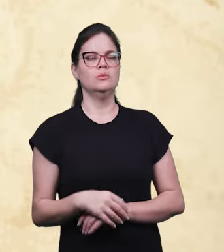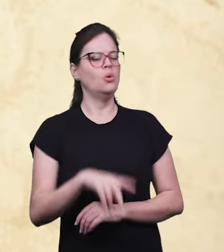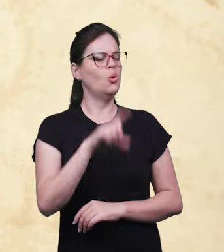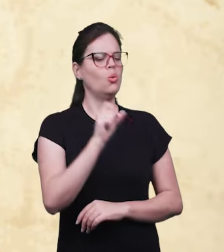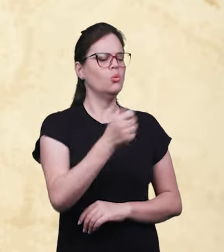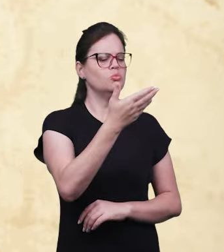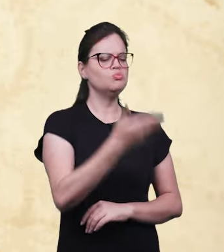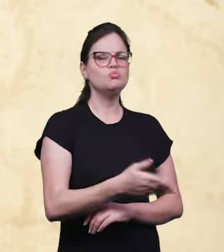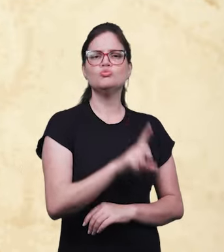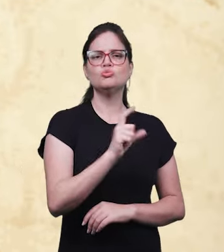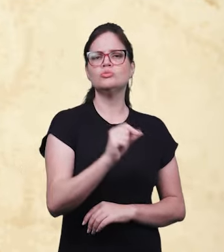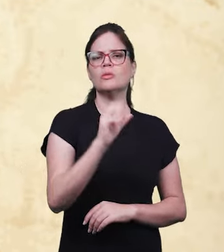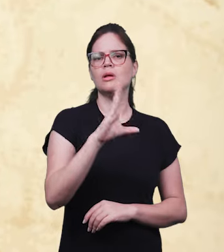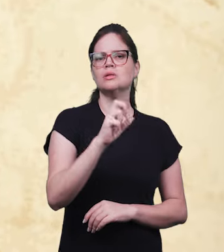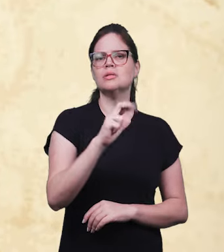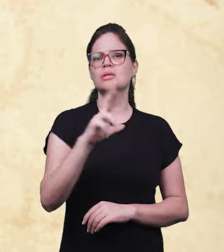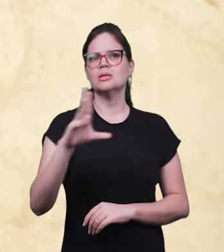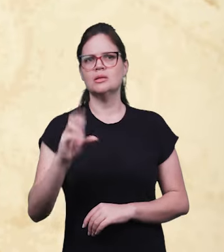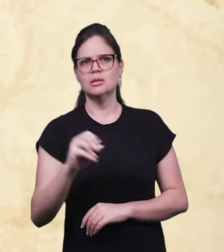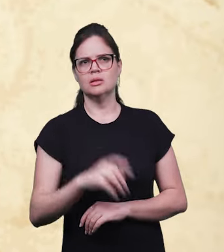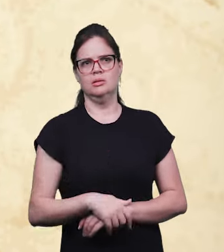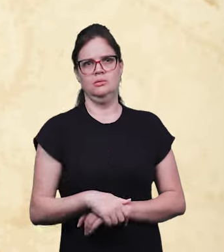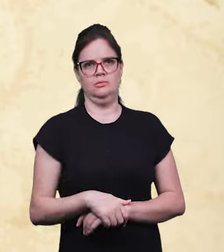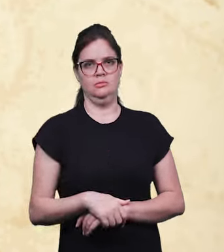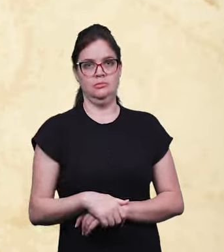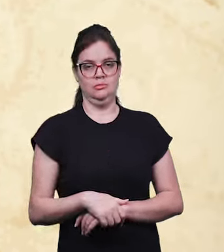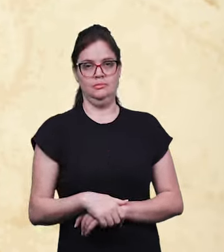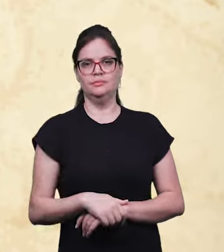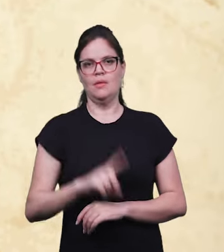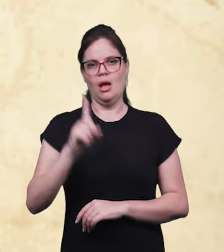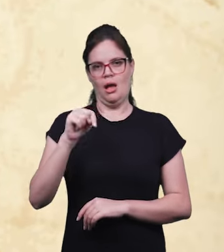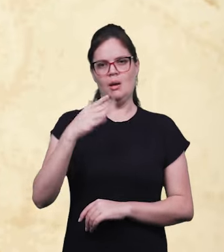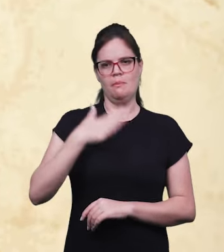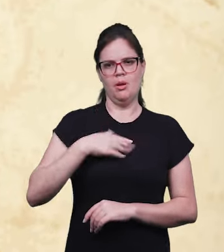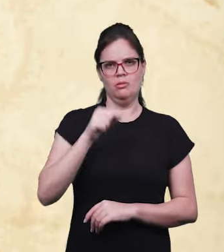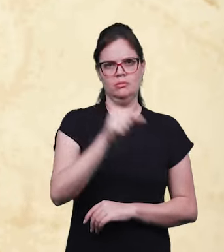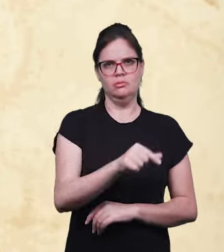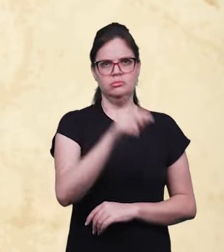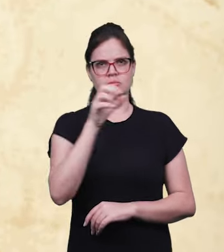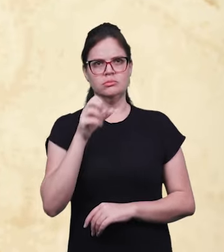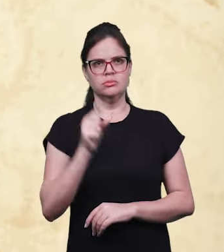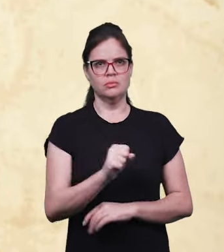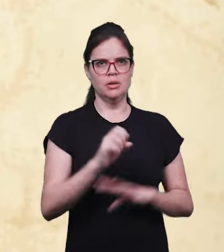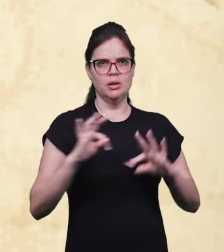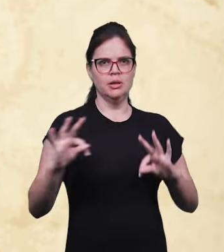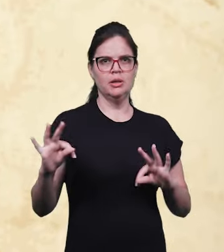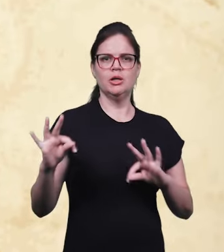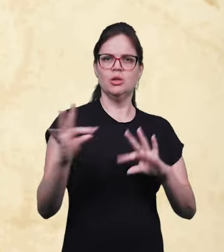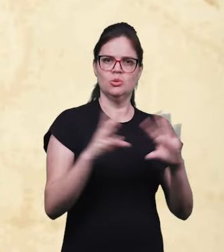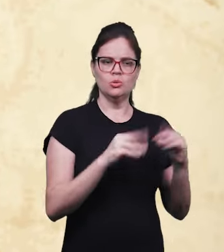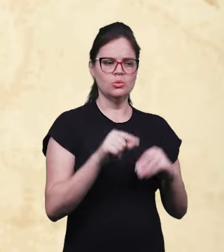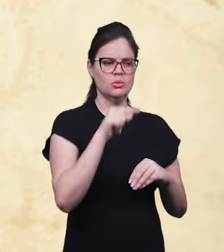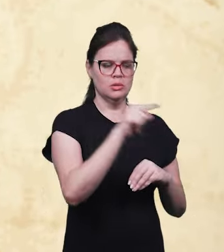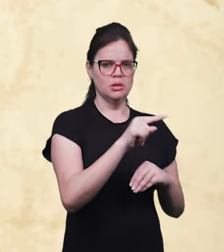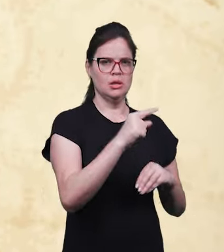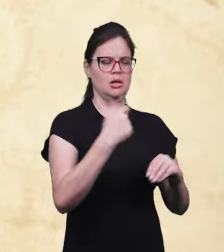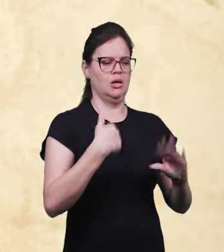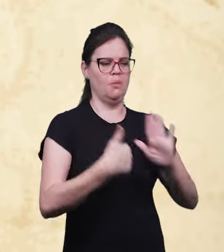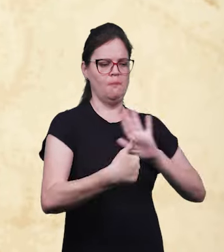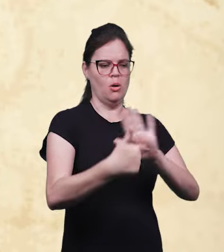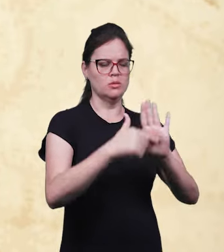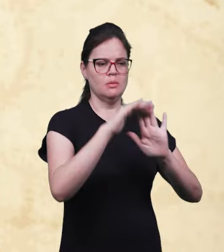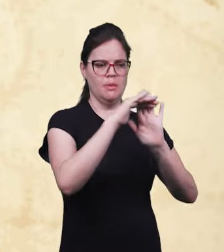de Ciro, é meu pastor e cumprirá tudo o que me apraz, dizendo também